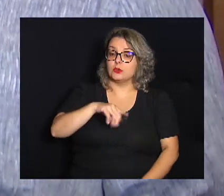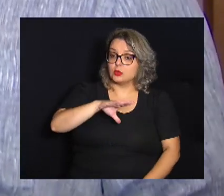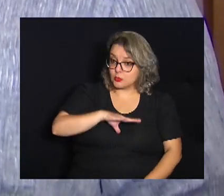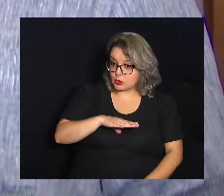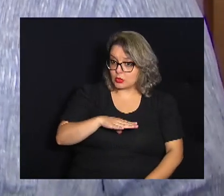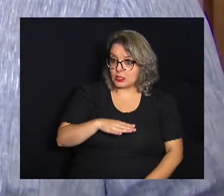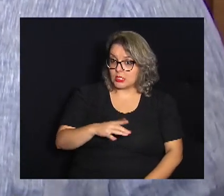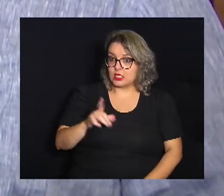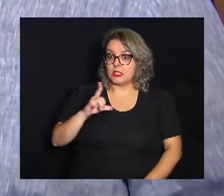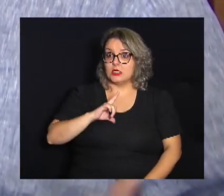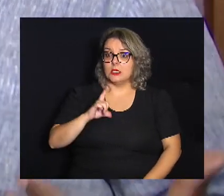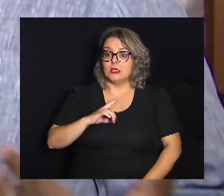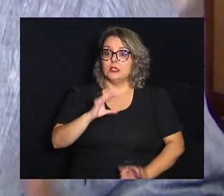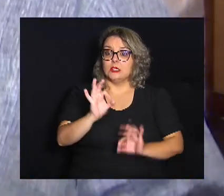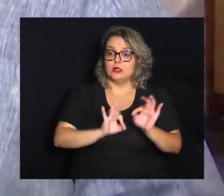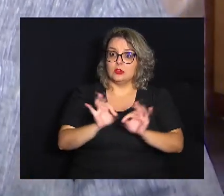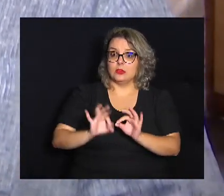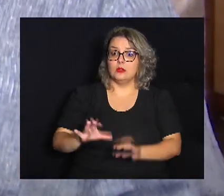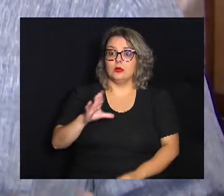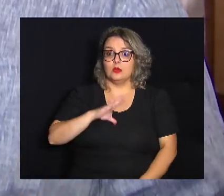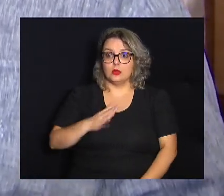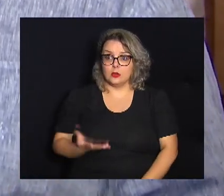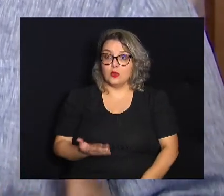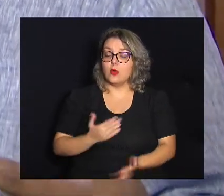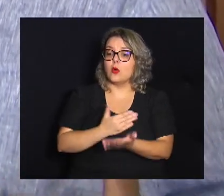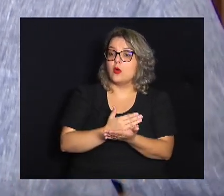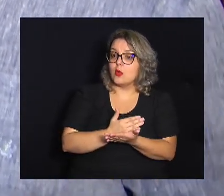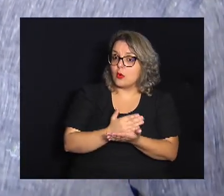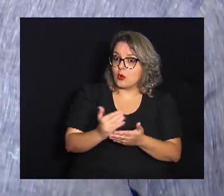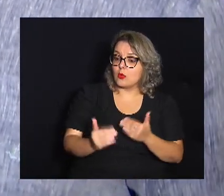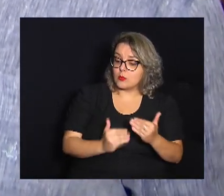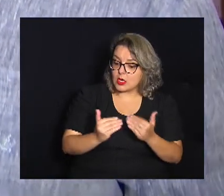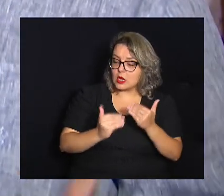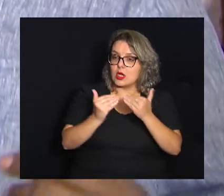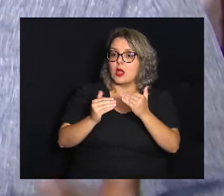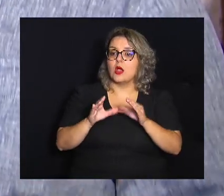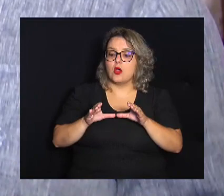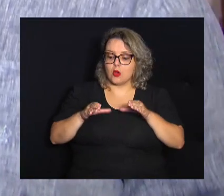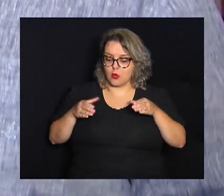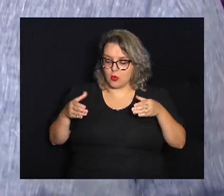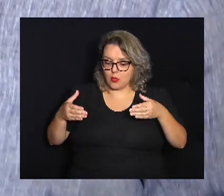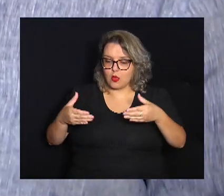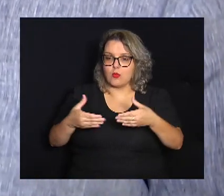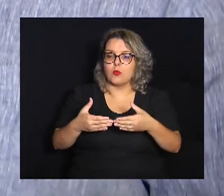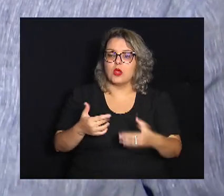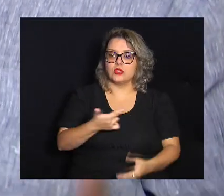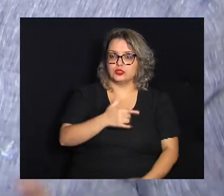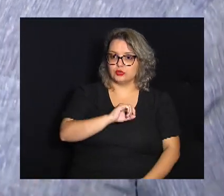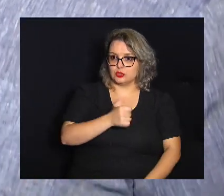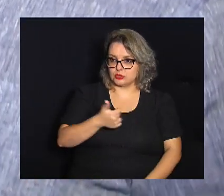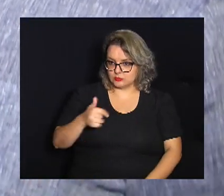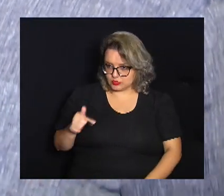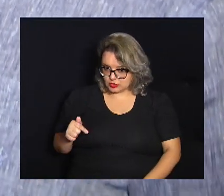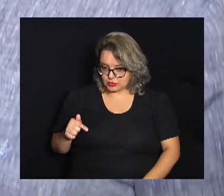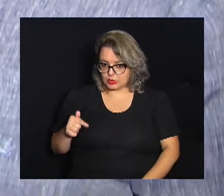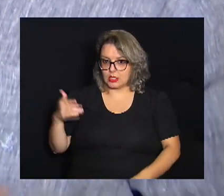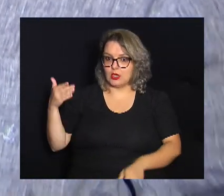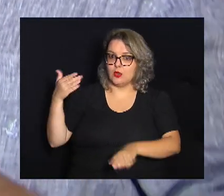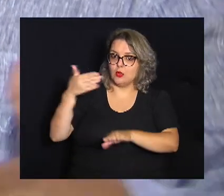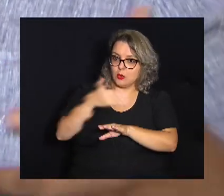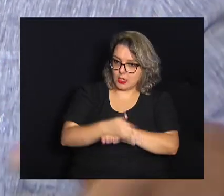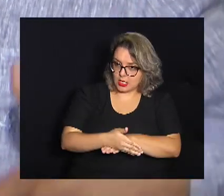tem um plano municipal, começou a ser elaborado na conferência de 2017, com a participação